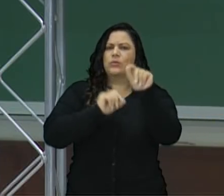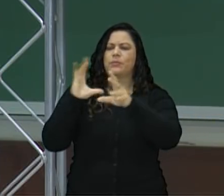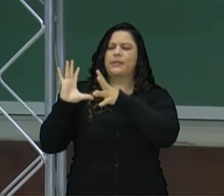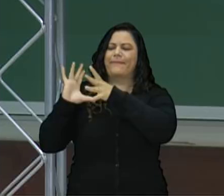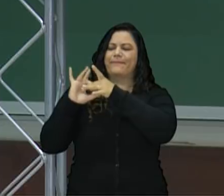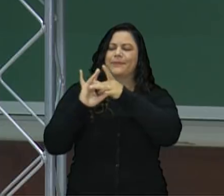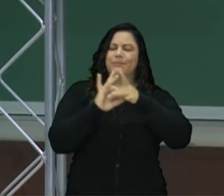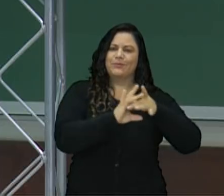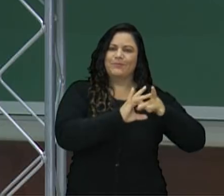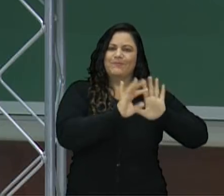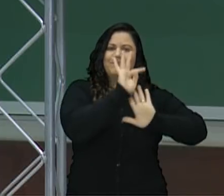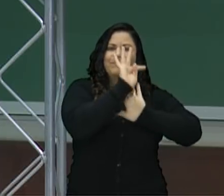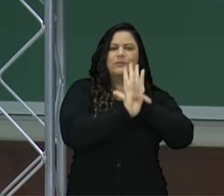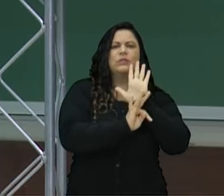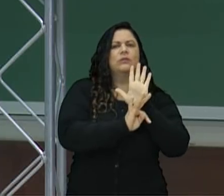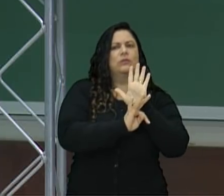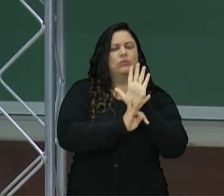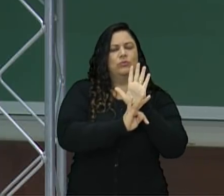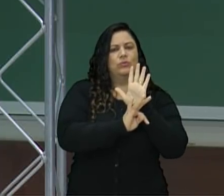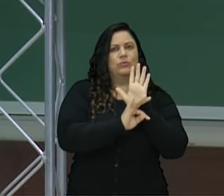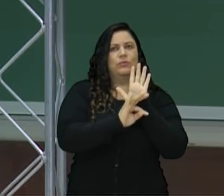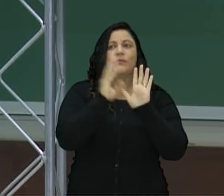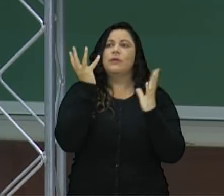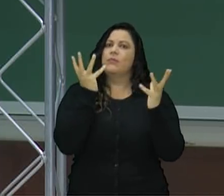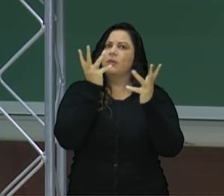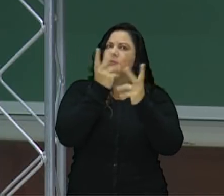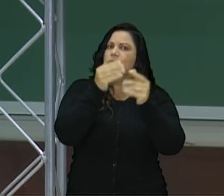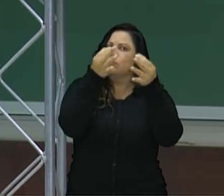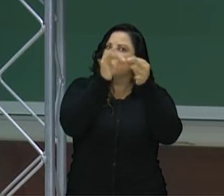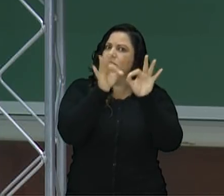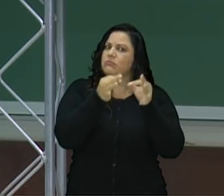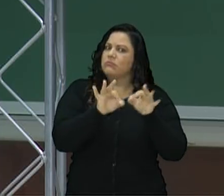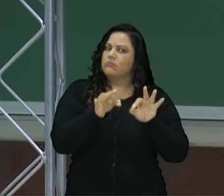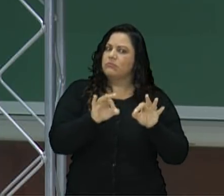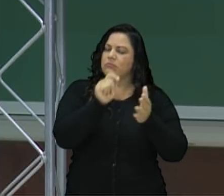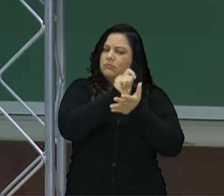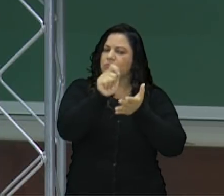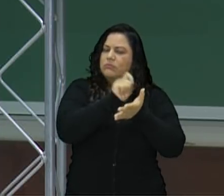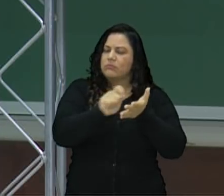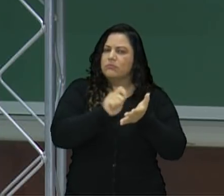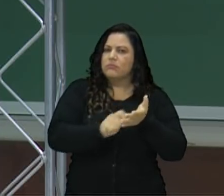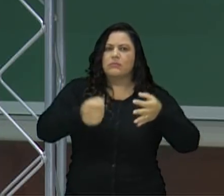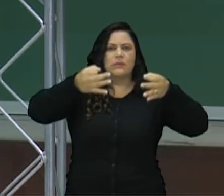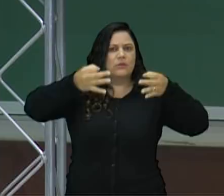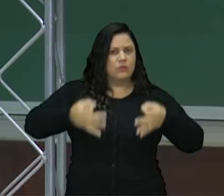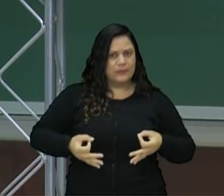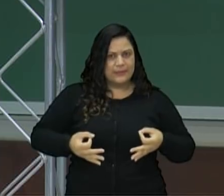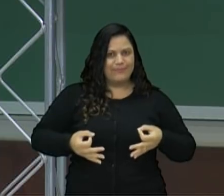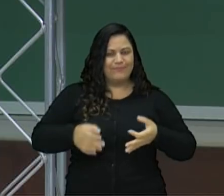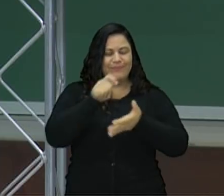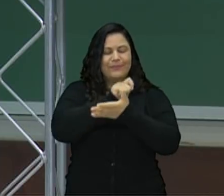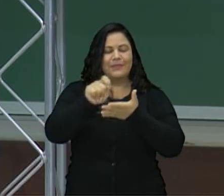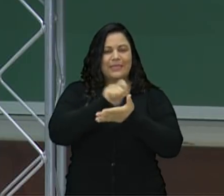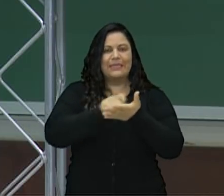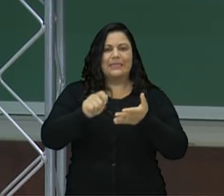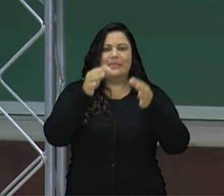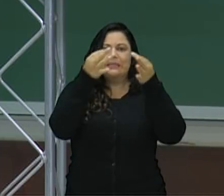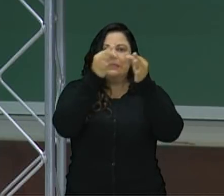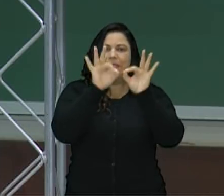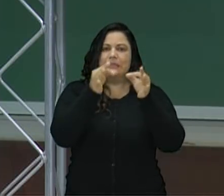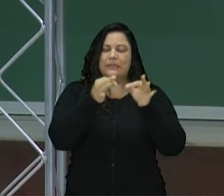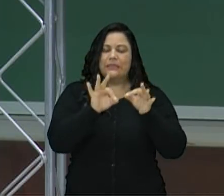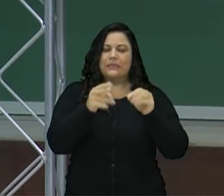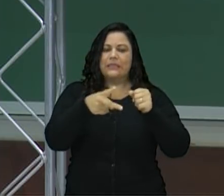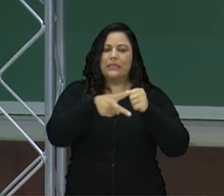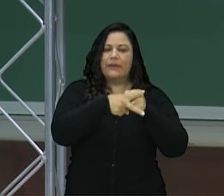ao texto, ou seja, o texto ele fica mais belamente escrito do ponto de vista da estética da escrita, né? Da estética verbal,